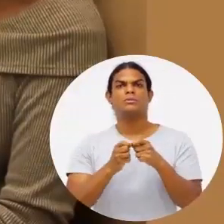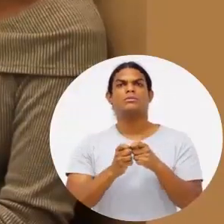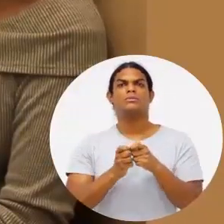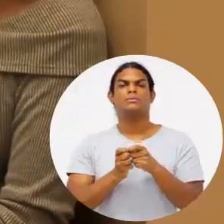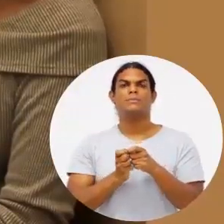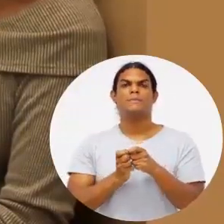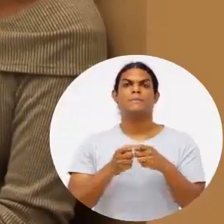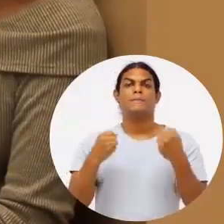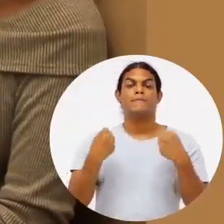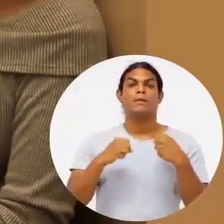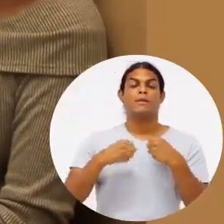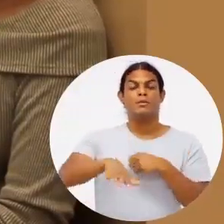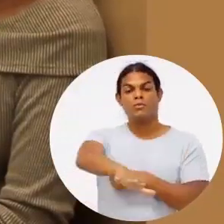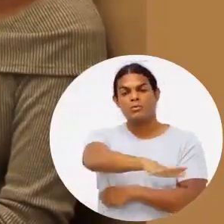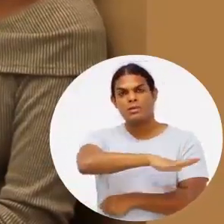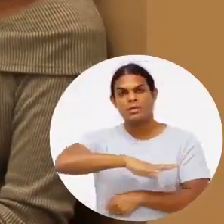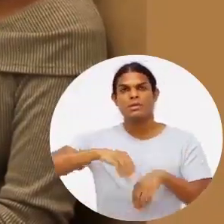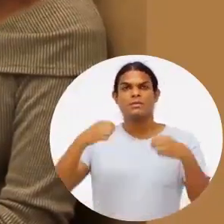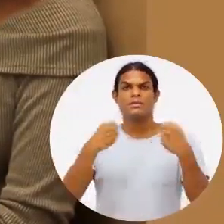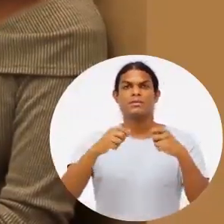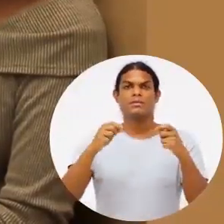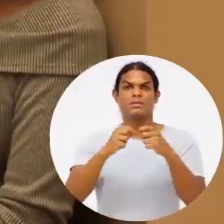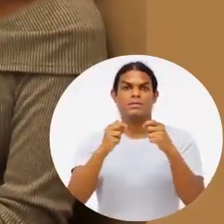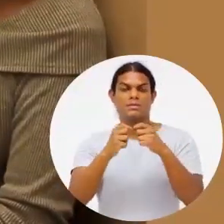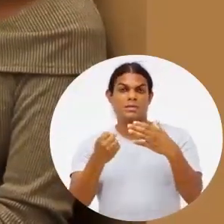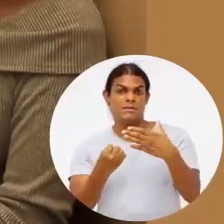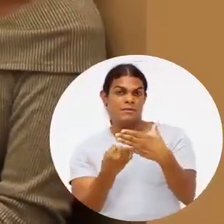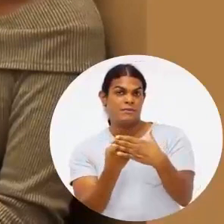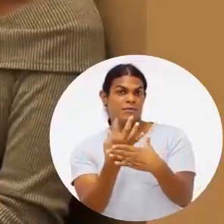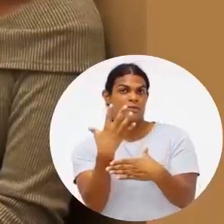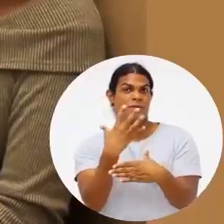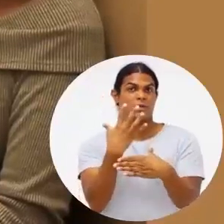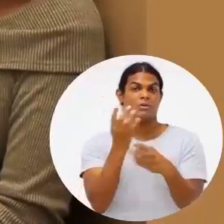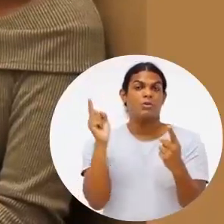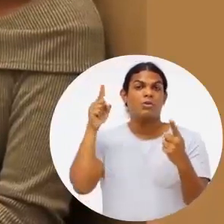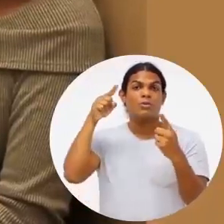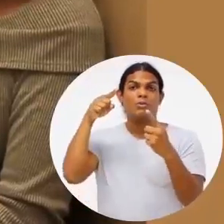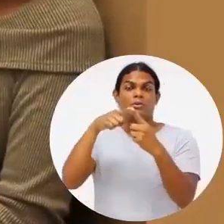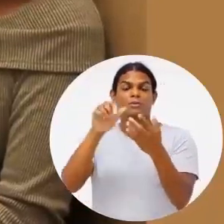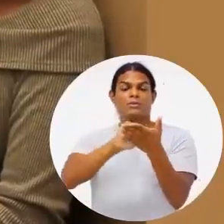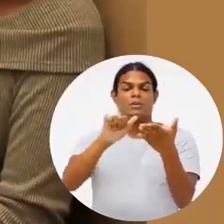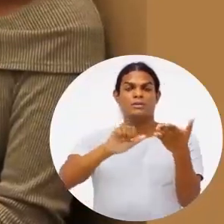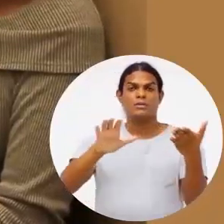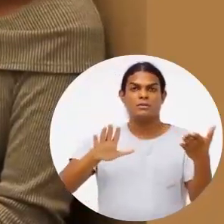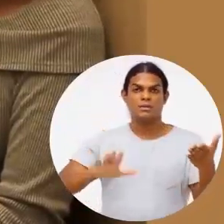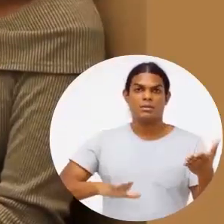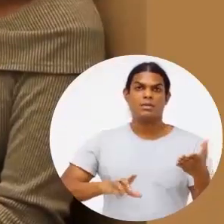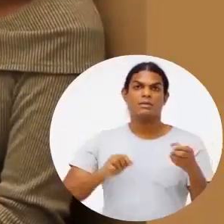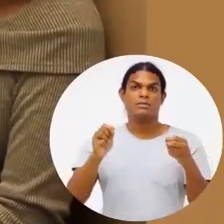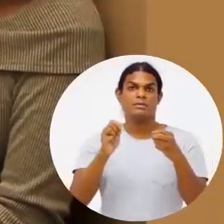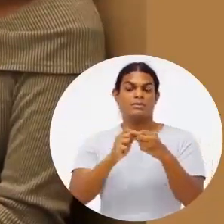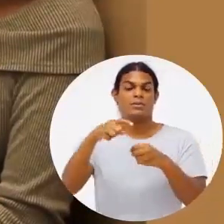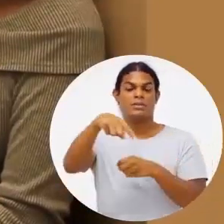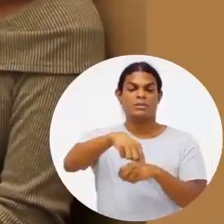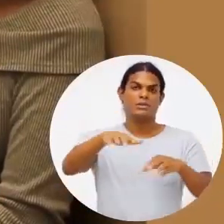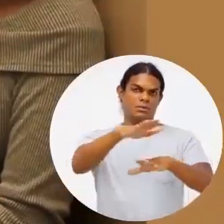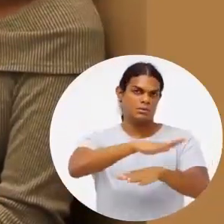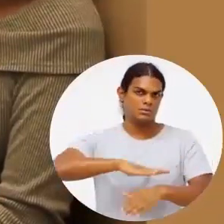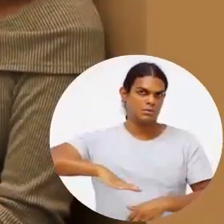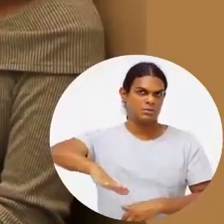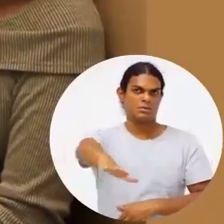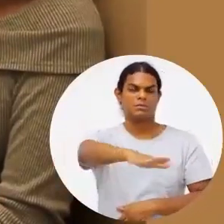ser pensado em função da atividade que acontece dentro dele. Tá? Então, assim,